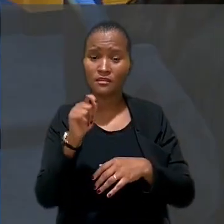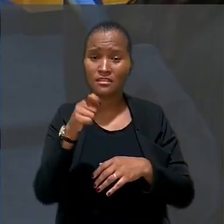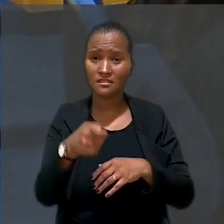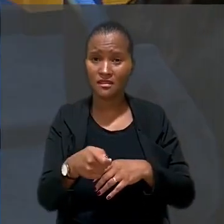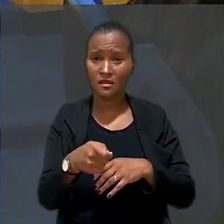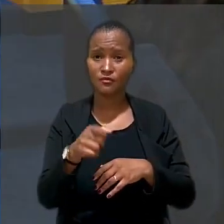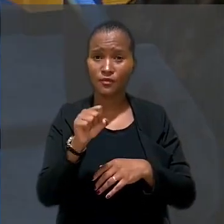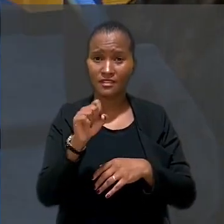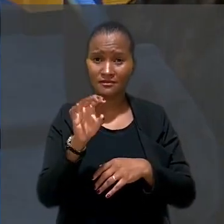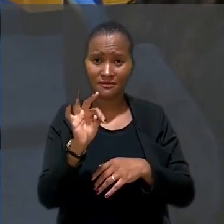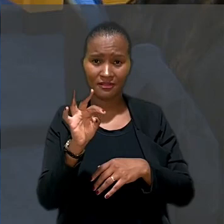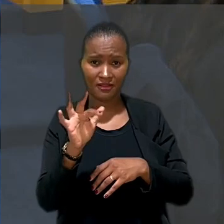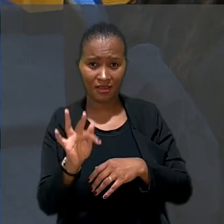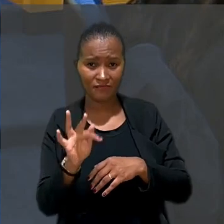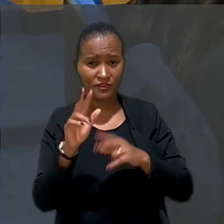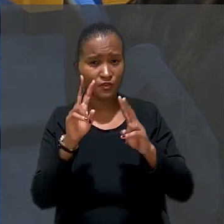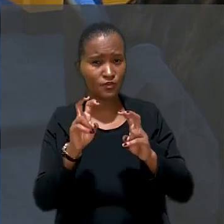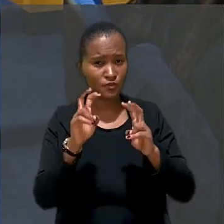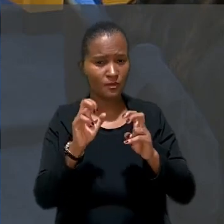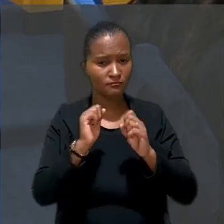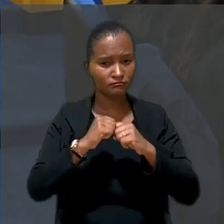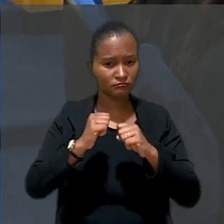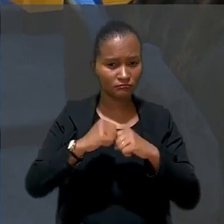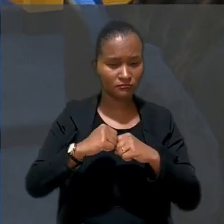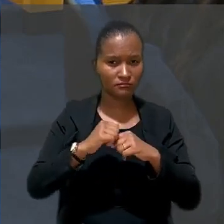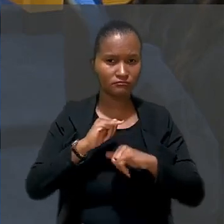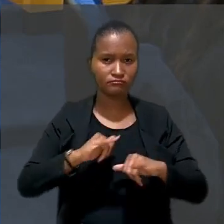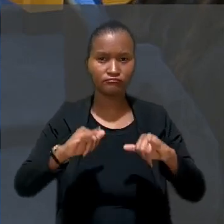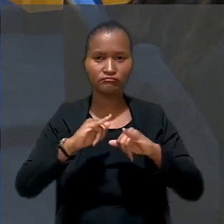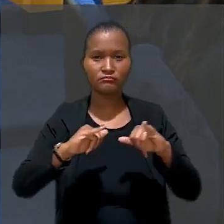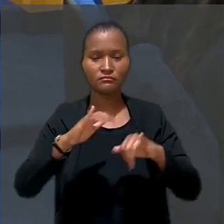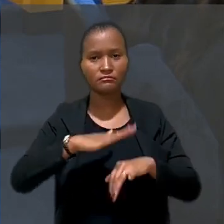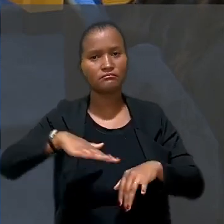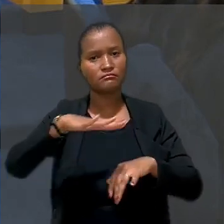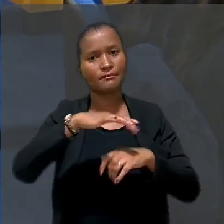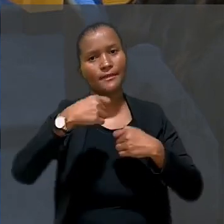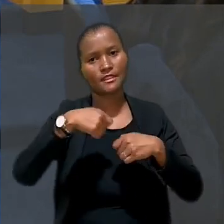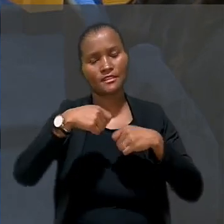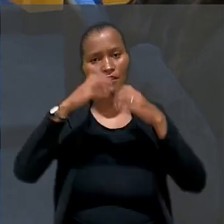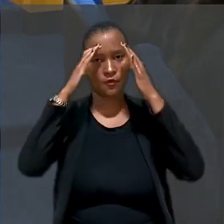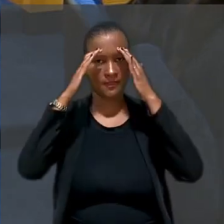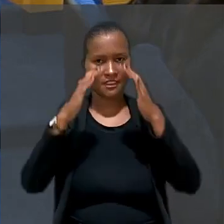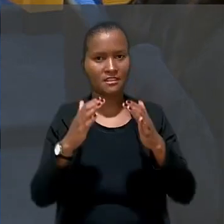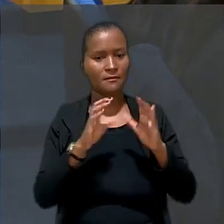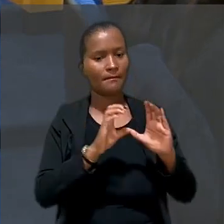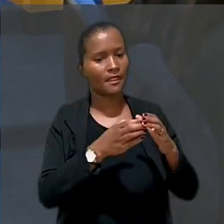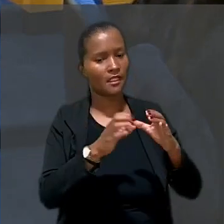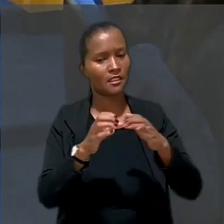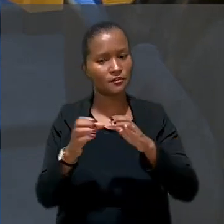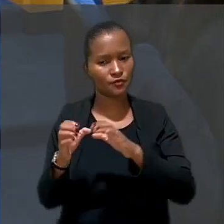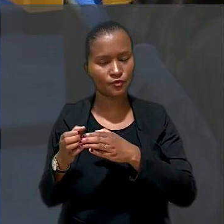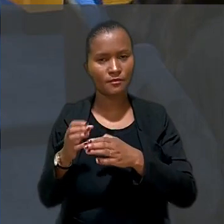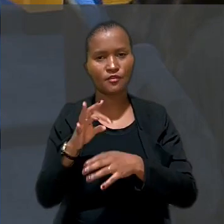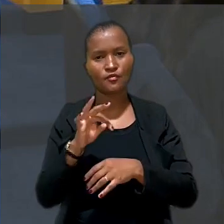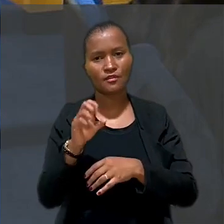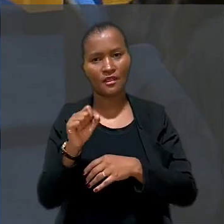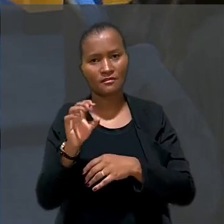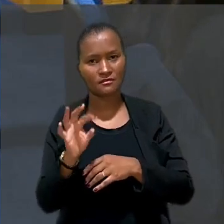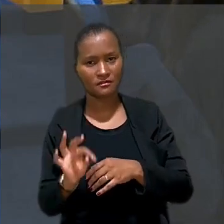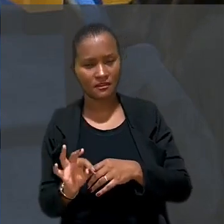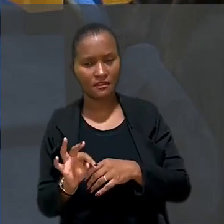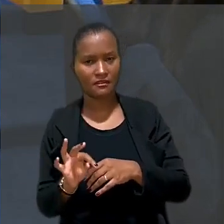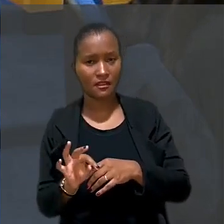as decisões do STF, sob a sistemática da repercussão geral, devem ser seguidas pelas turmas do TST,